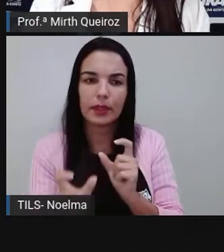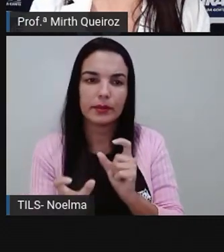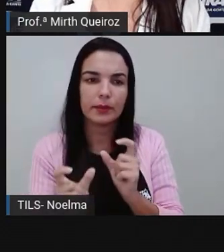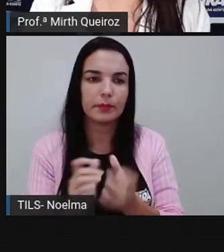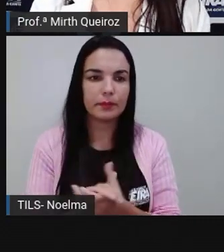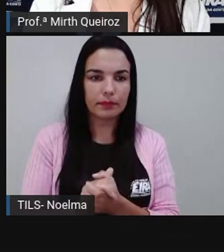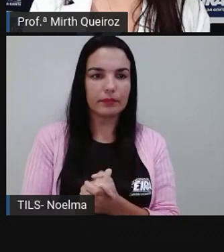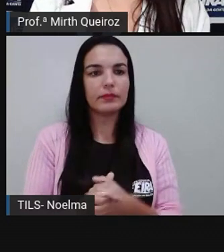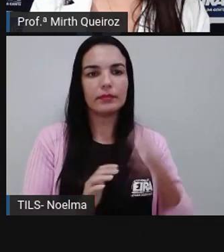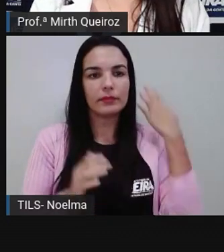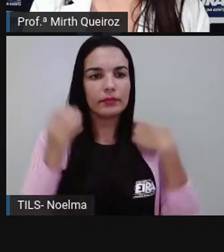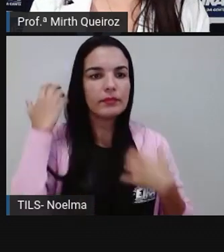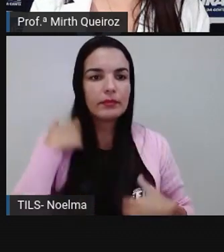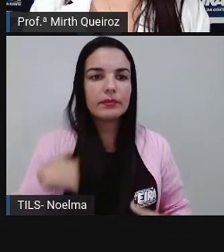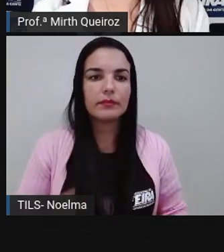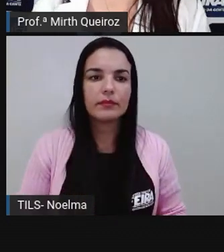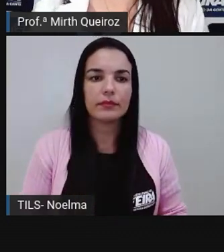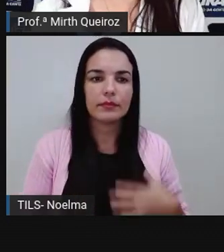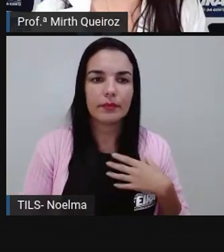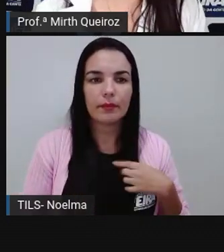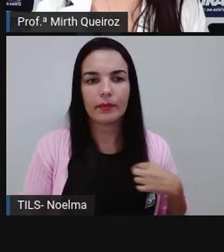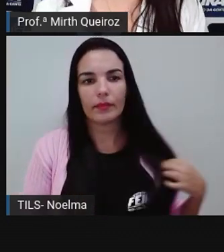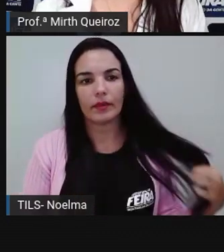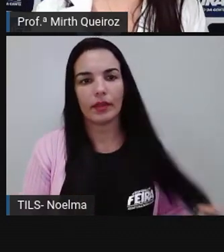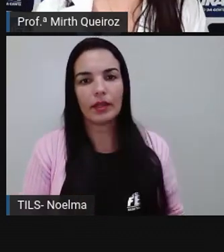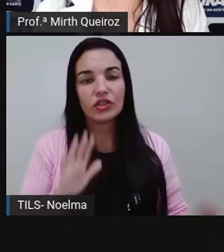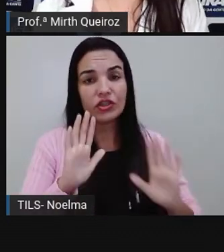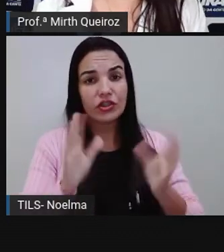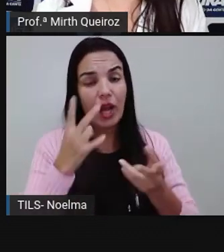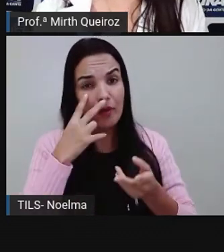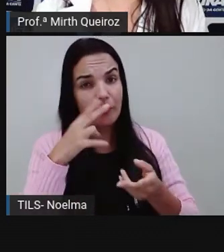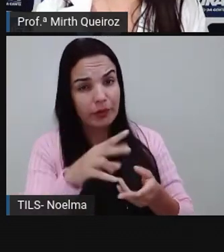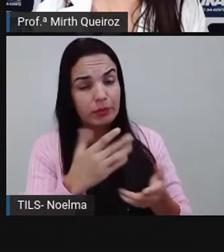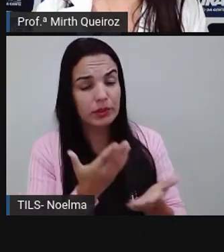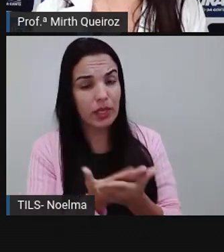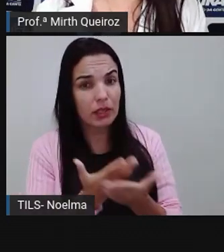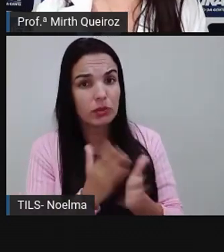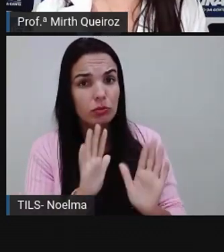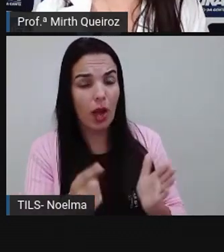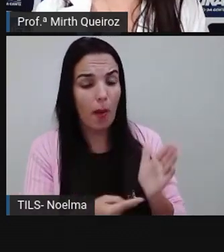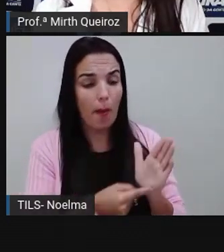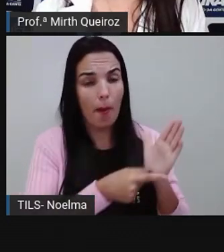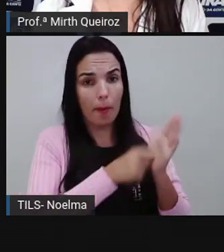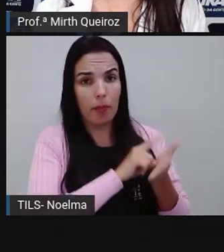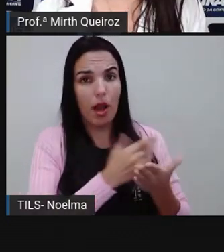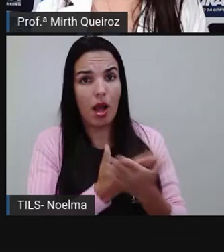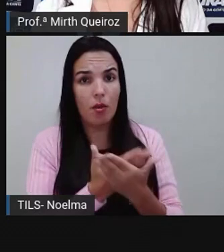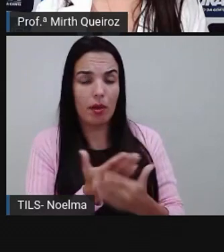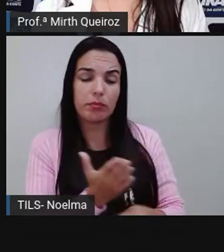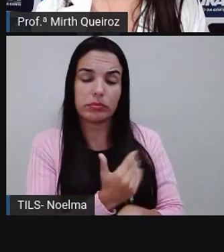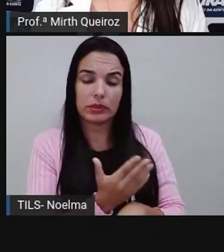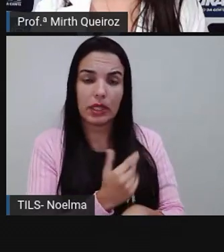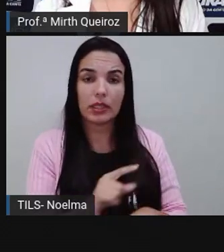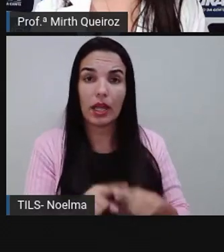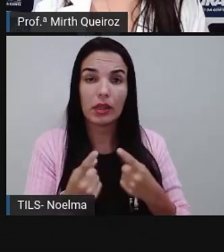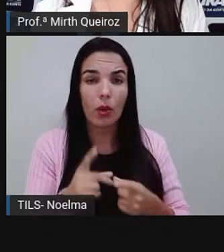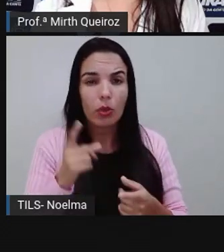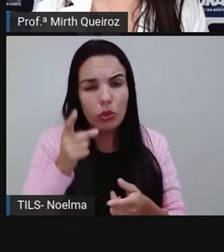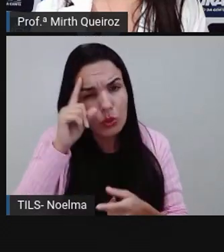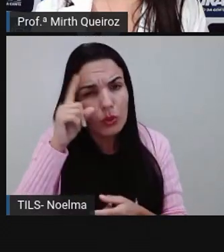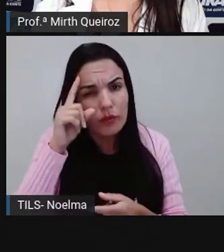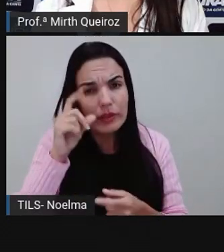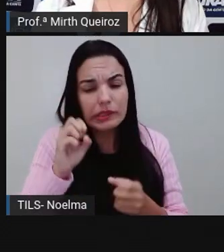conjugação. Essas conjugações verbais nós já vimos aí no nosso primeiro momento, né? Então, todas as vezes que se pedir